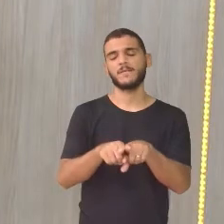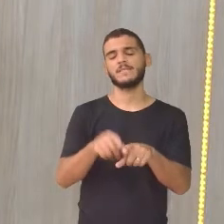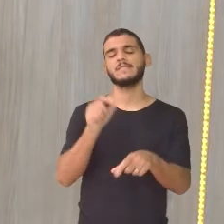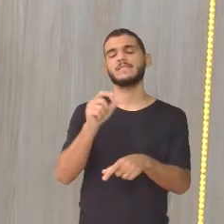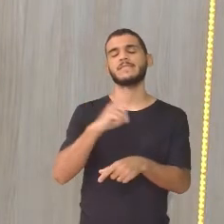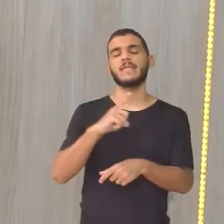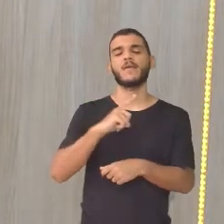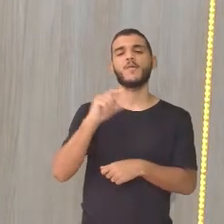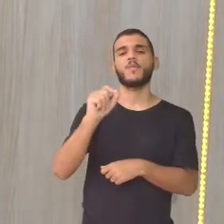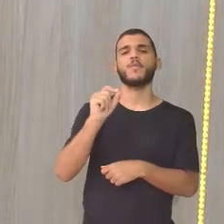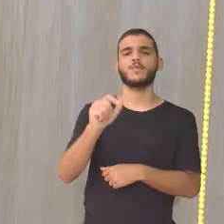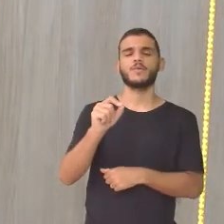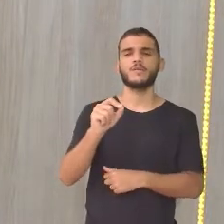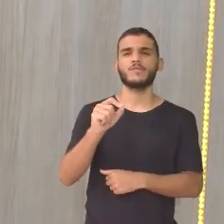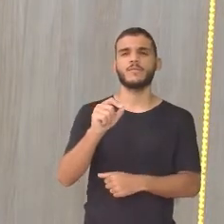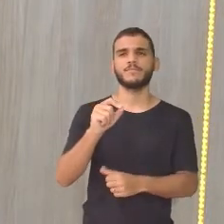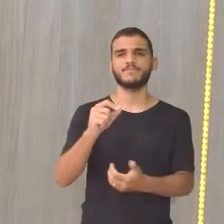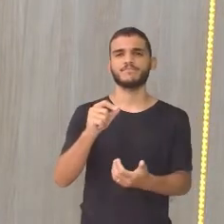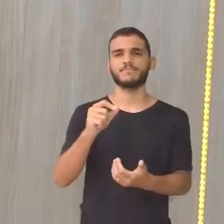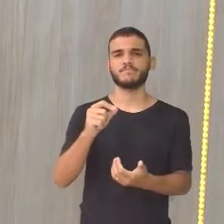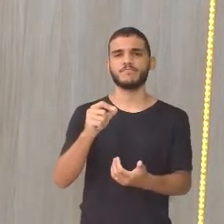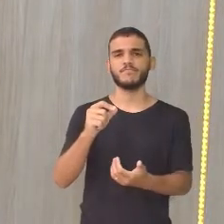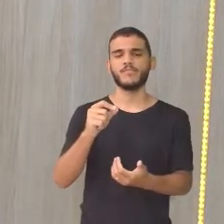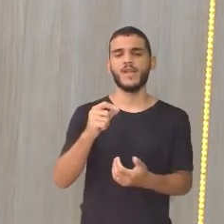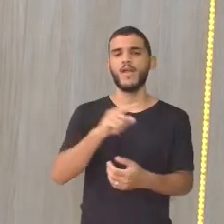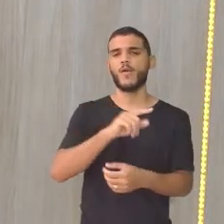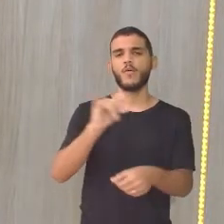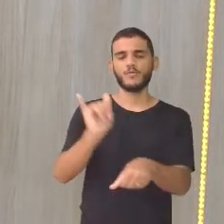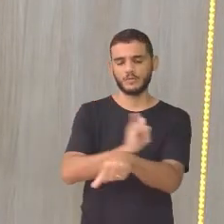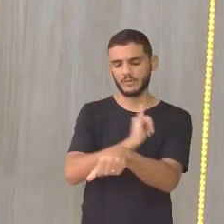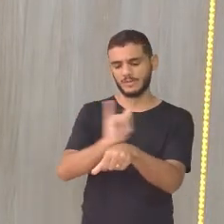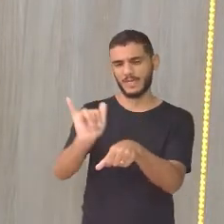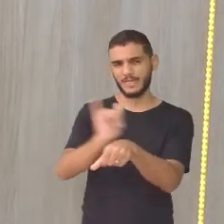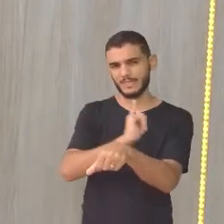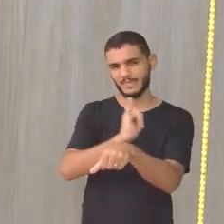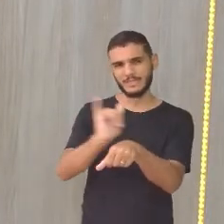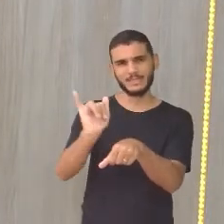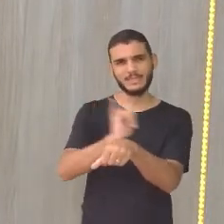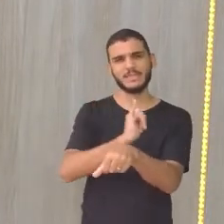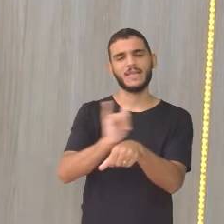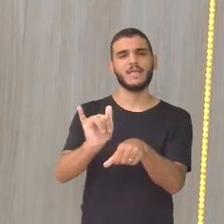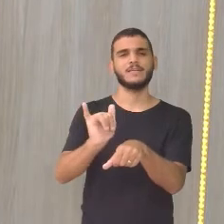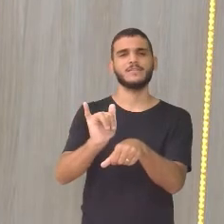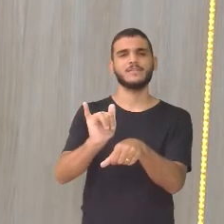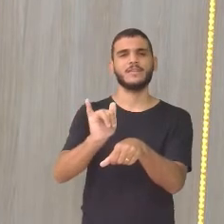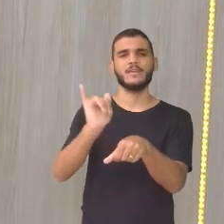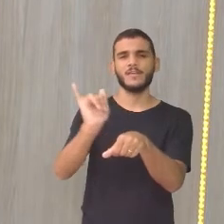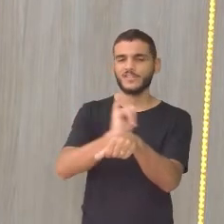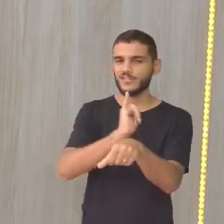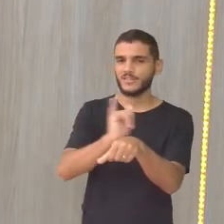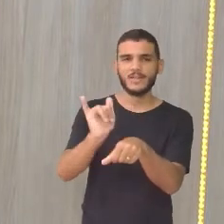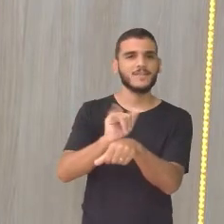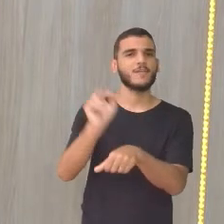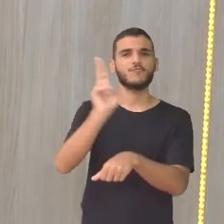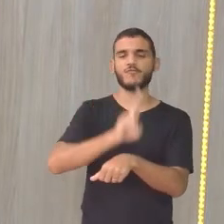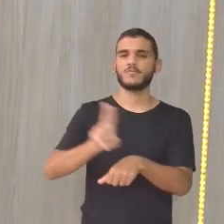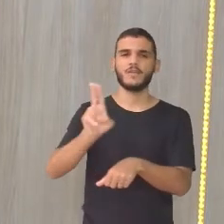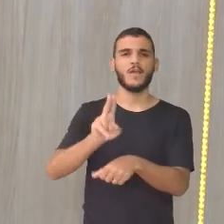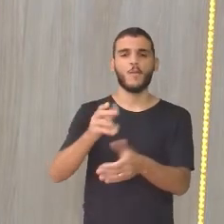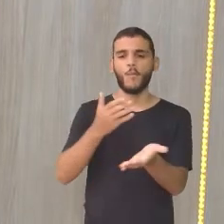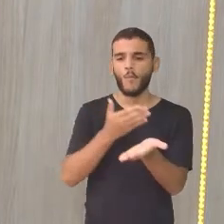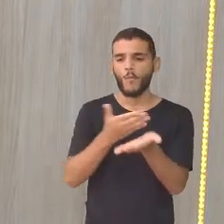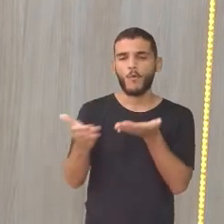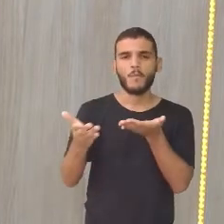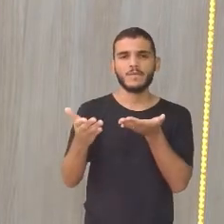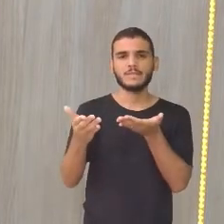movimento de mudança e destravar, não é? Eu vou falar agora como os coaches, destravar a chave da leitura. Então, nós não podemos